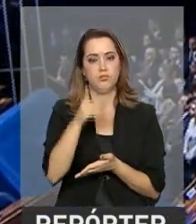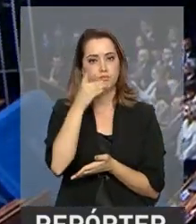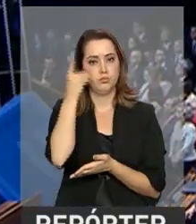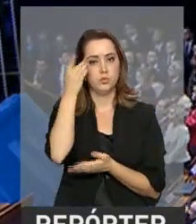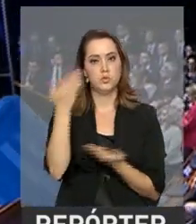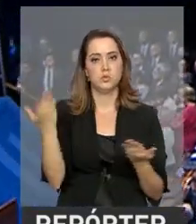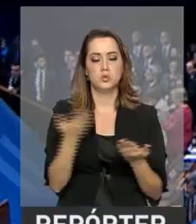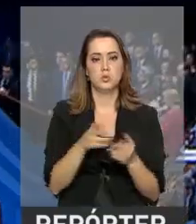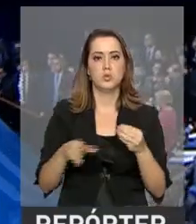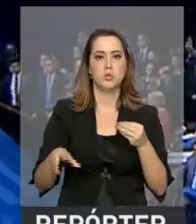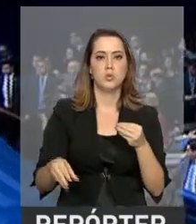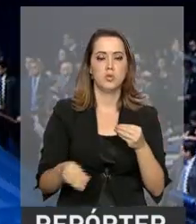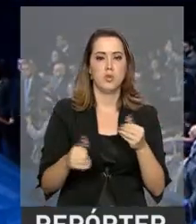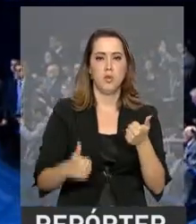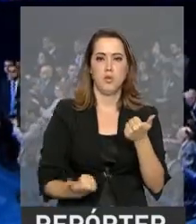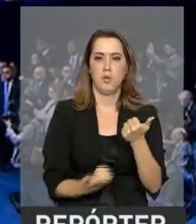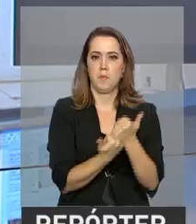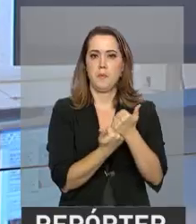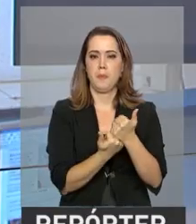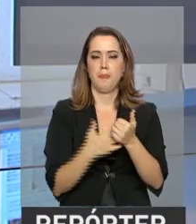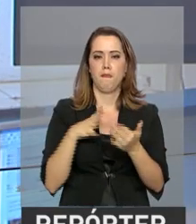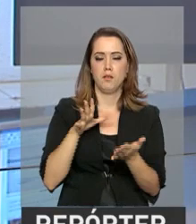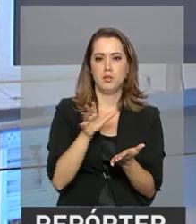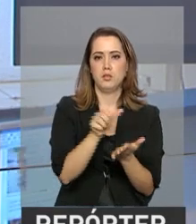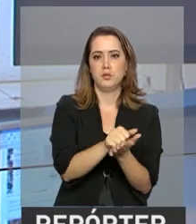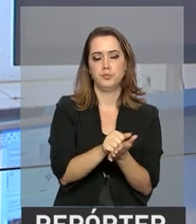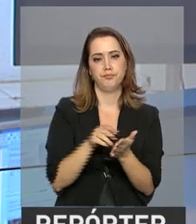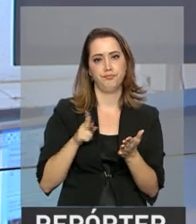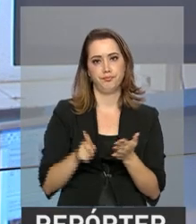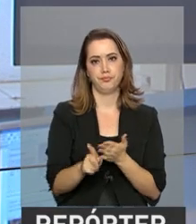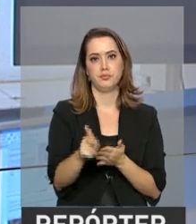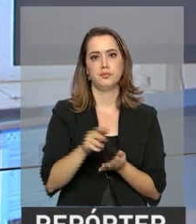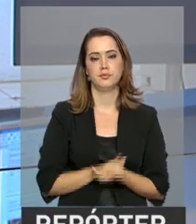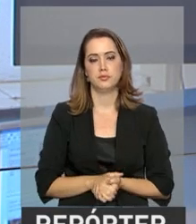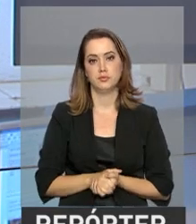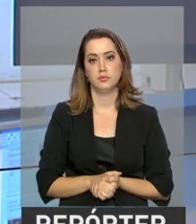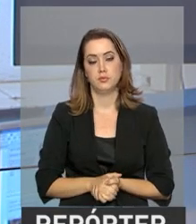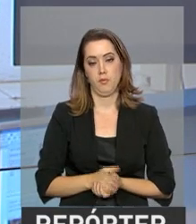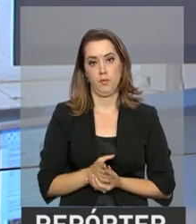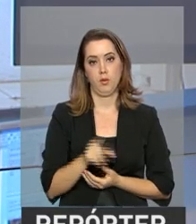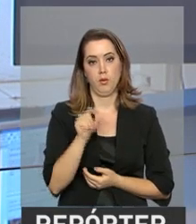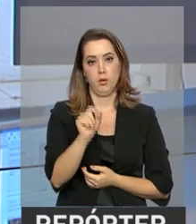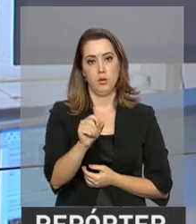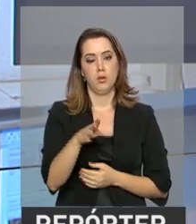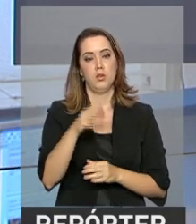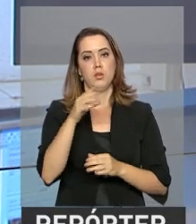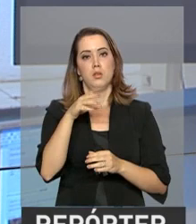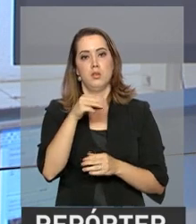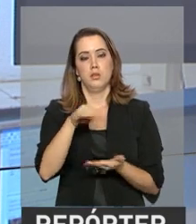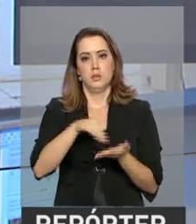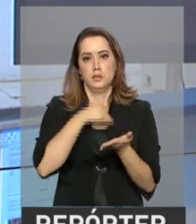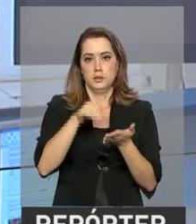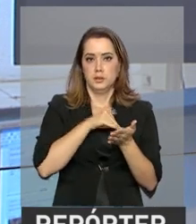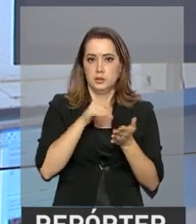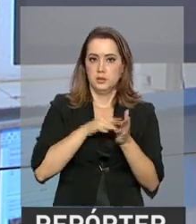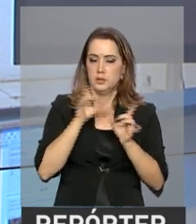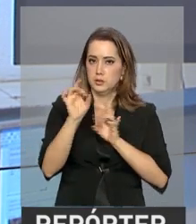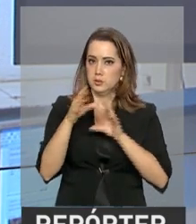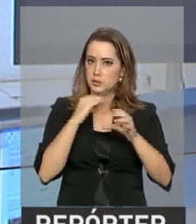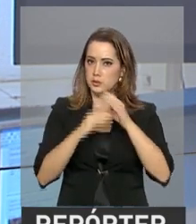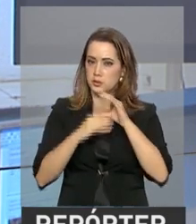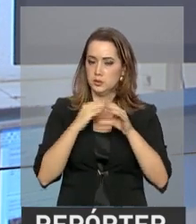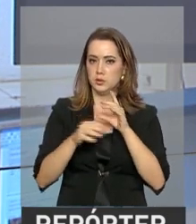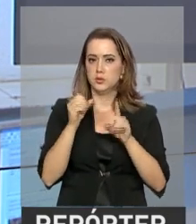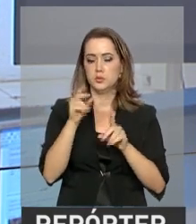Temer assume de forma permanente. E em nota, a Secretaria Especial de Comunicação Social da Presidência da